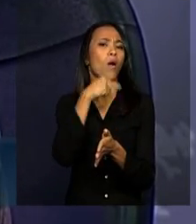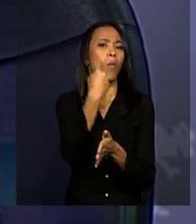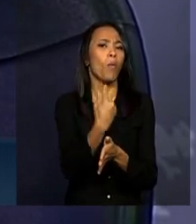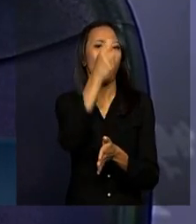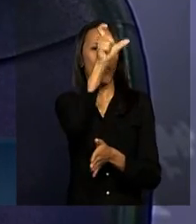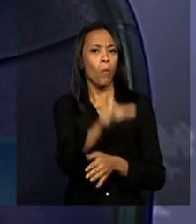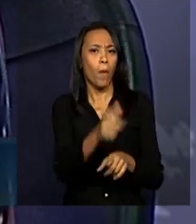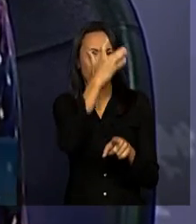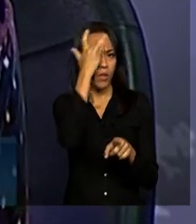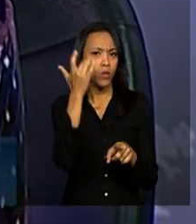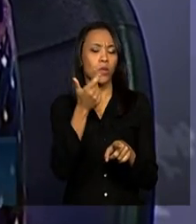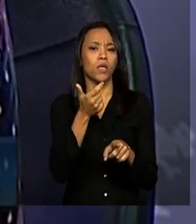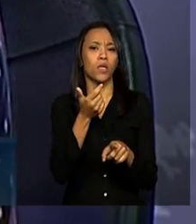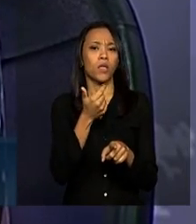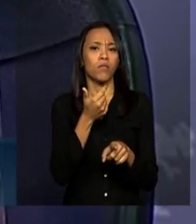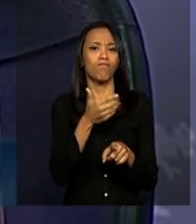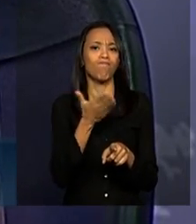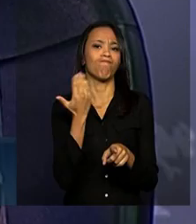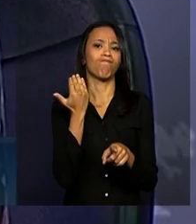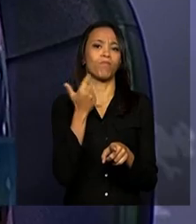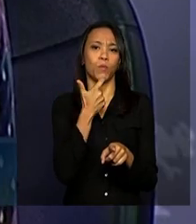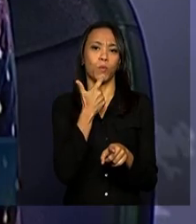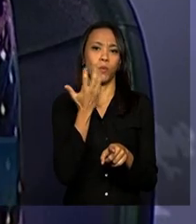que nos deixou há pouco tempo.